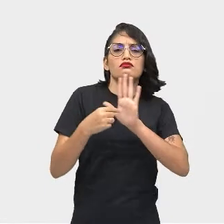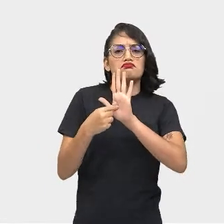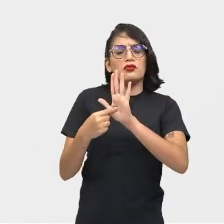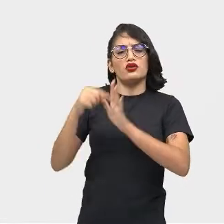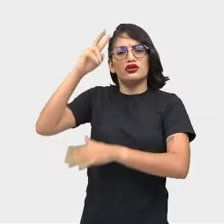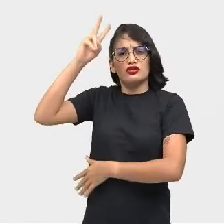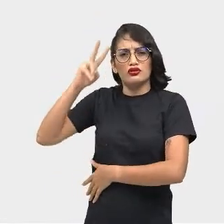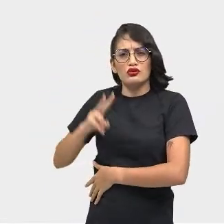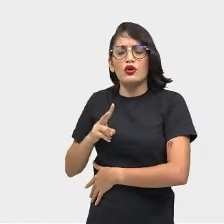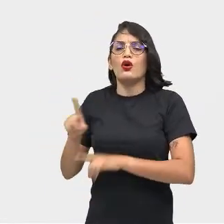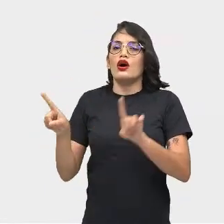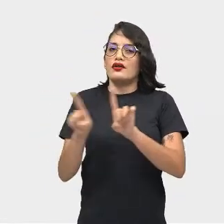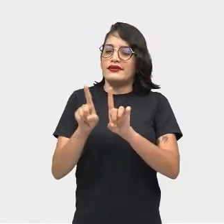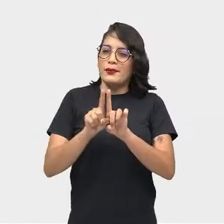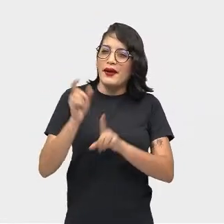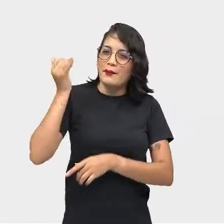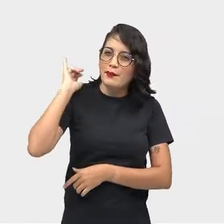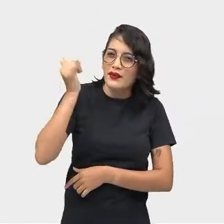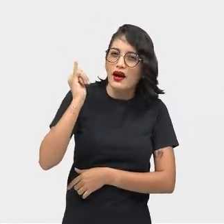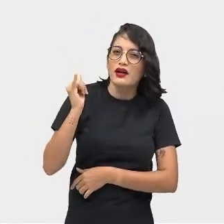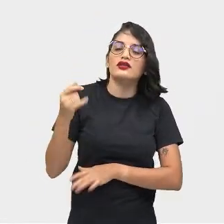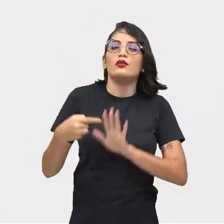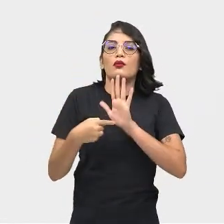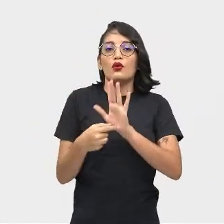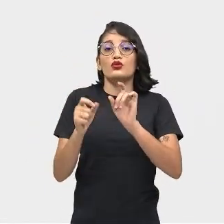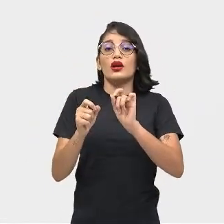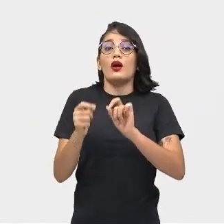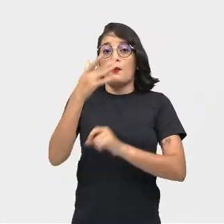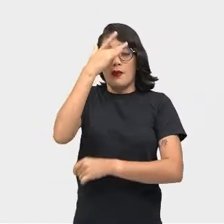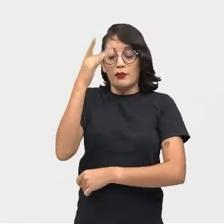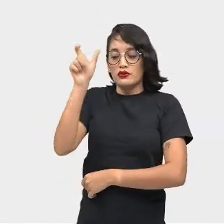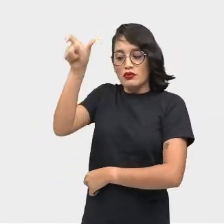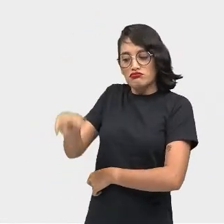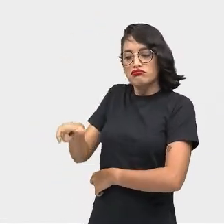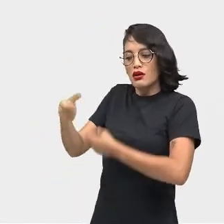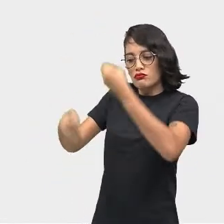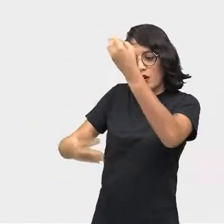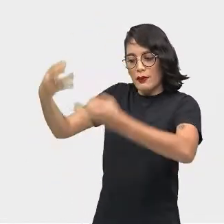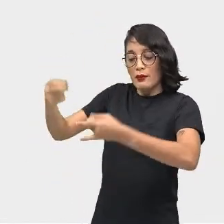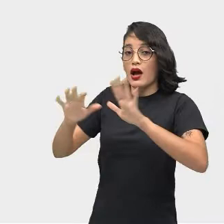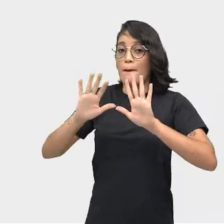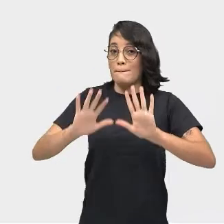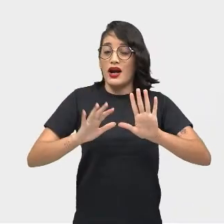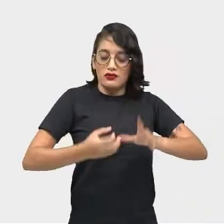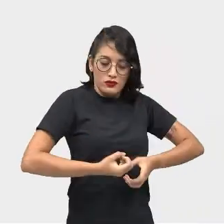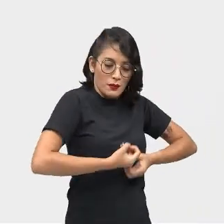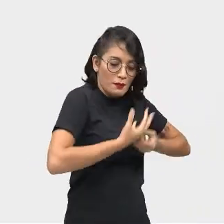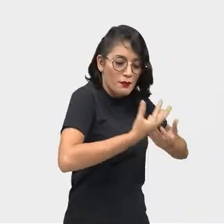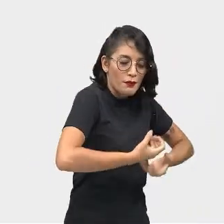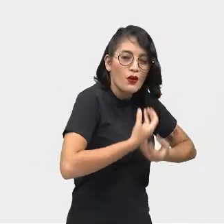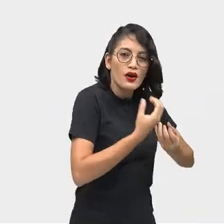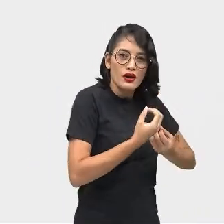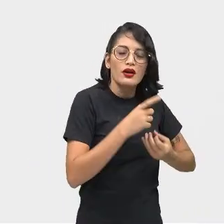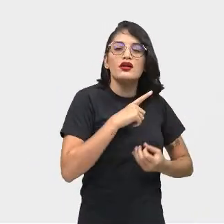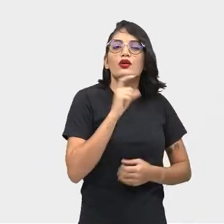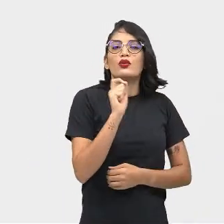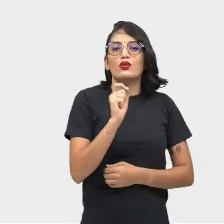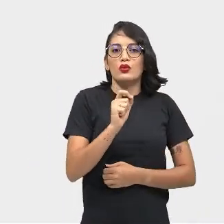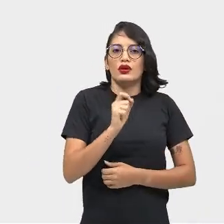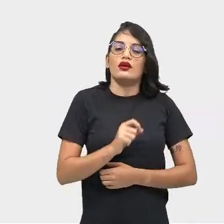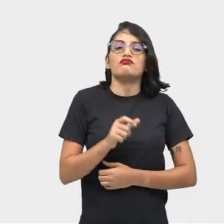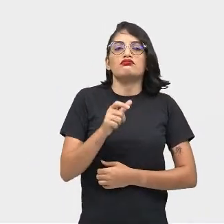histórias, textos narrativos, apresentam narrador. Agora, quando é um poema, nós temos o quê? Nós temos o